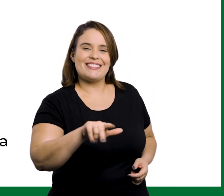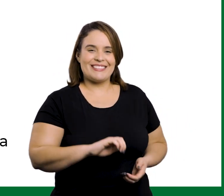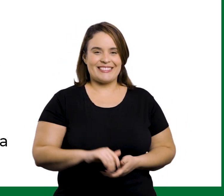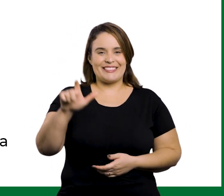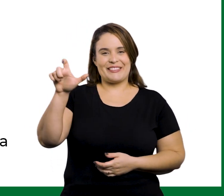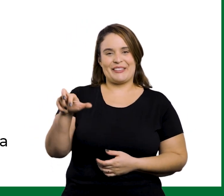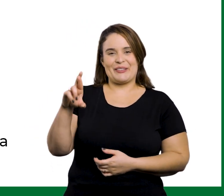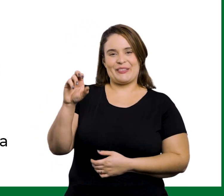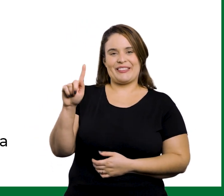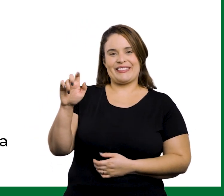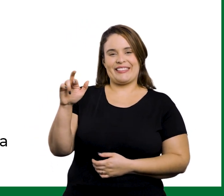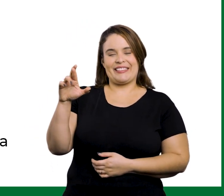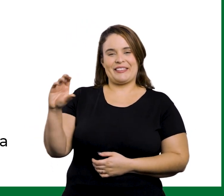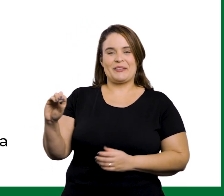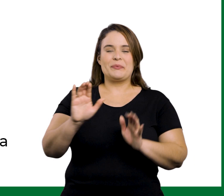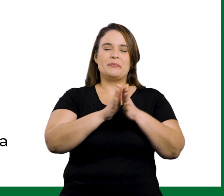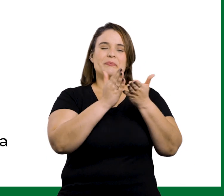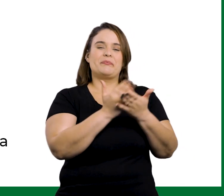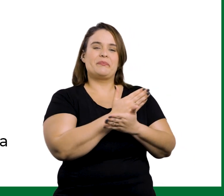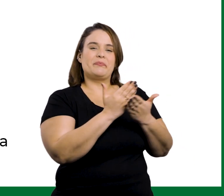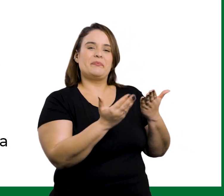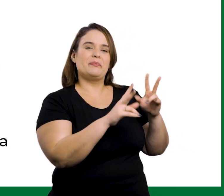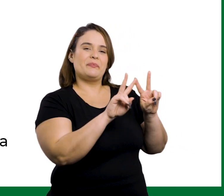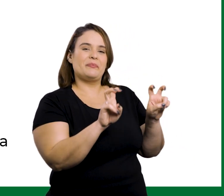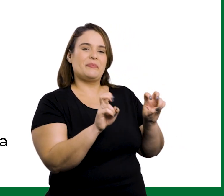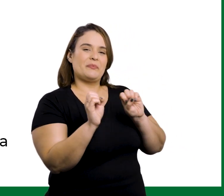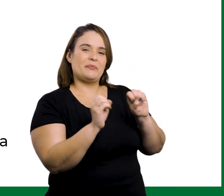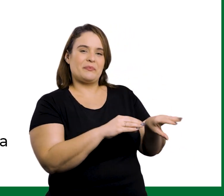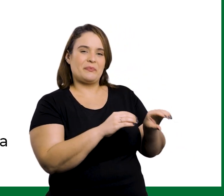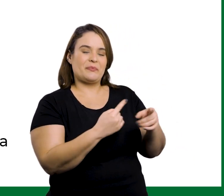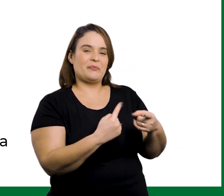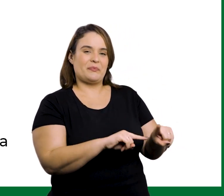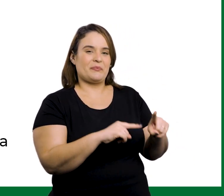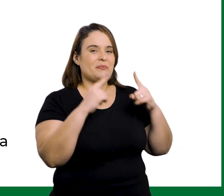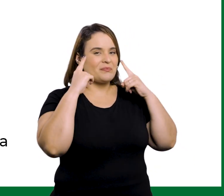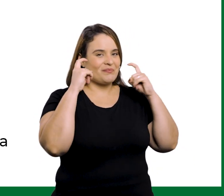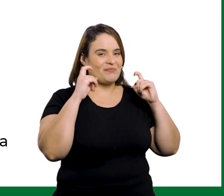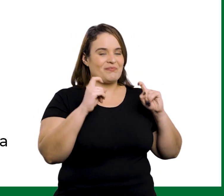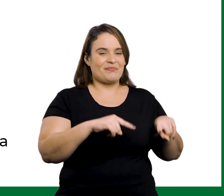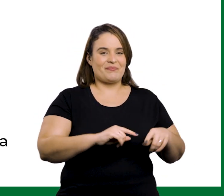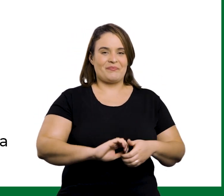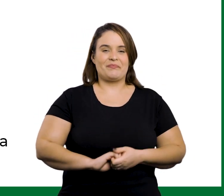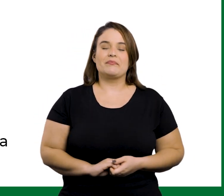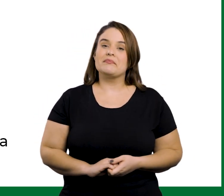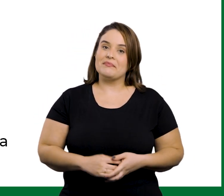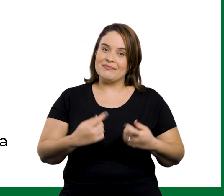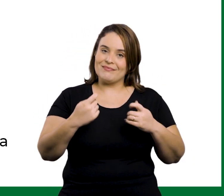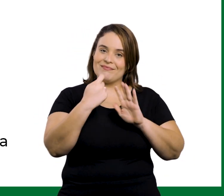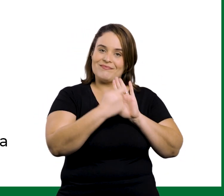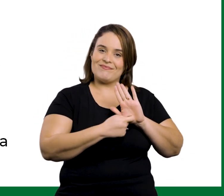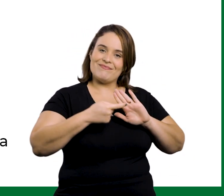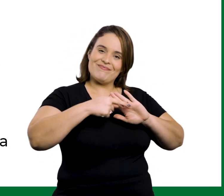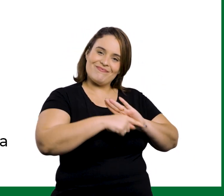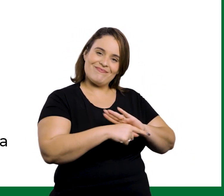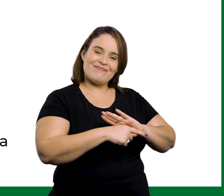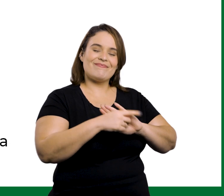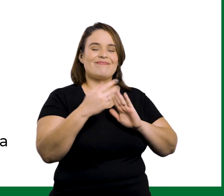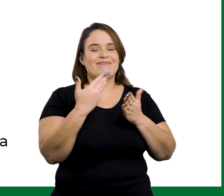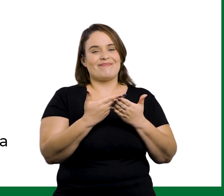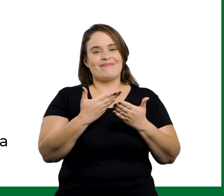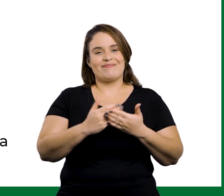Rogério Diniz Junqueira, do livro Educação contra a Barbárie. Vale a leitura do texto na íntegra para se